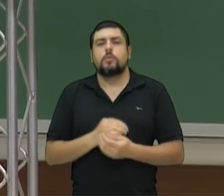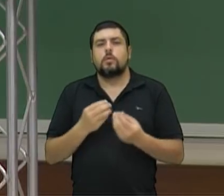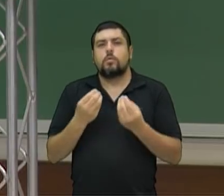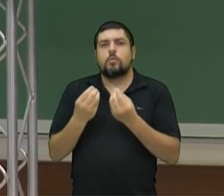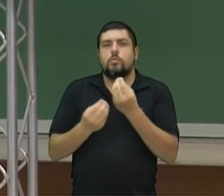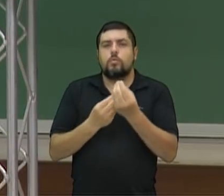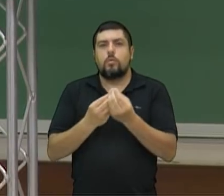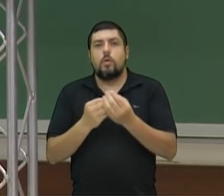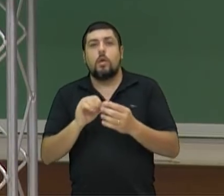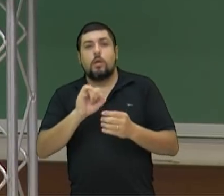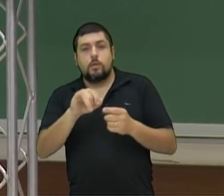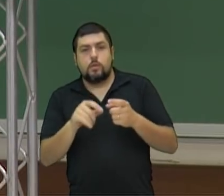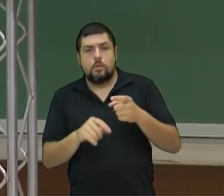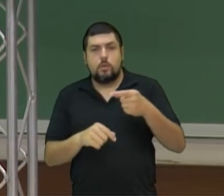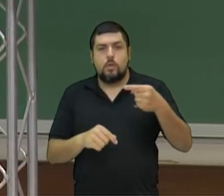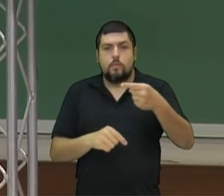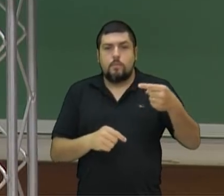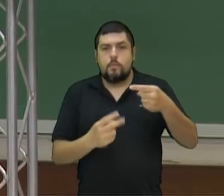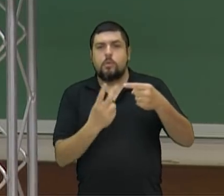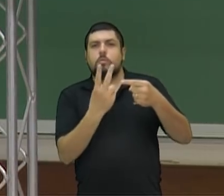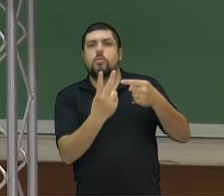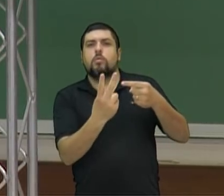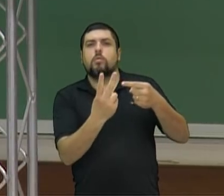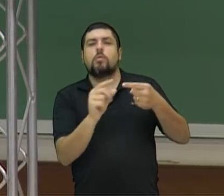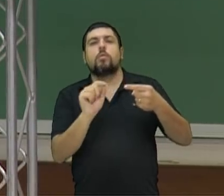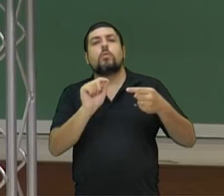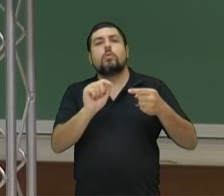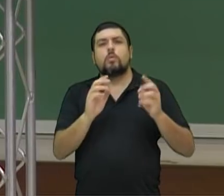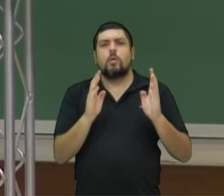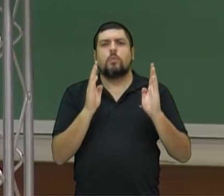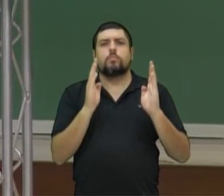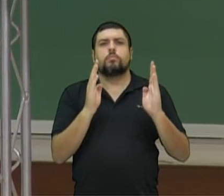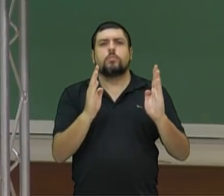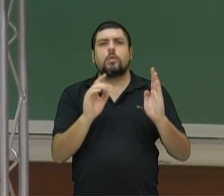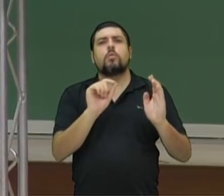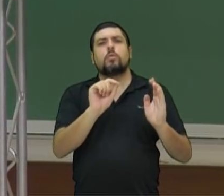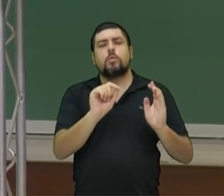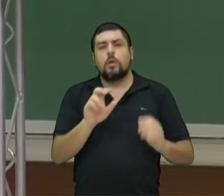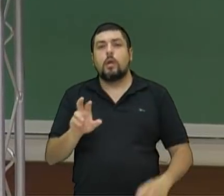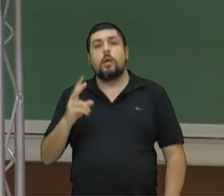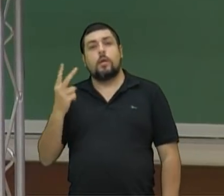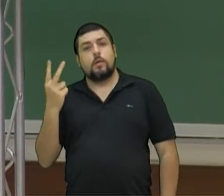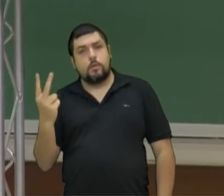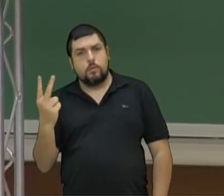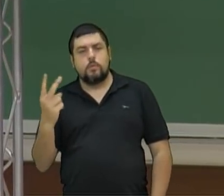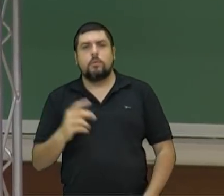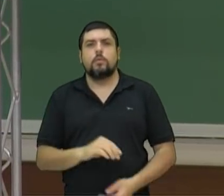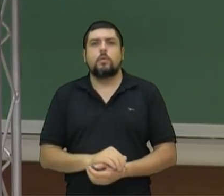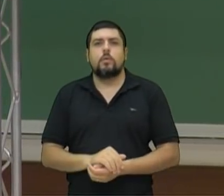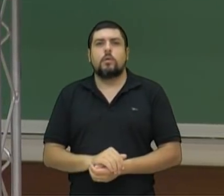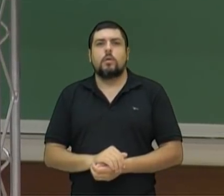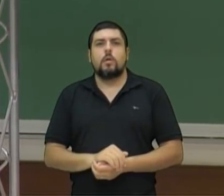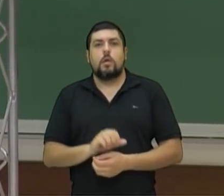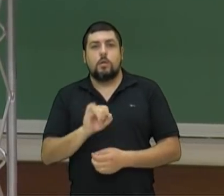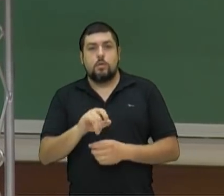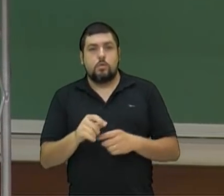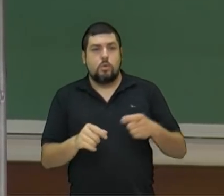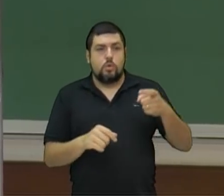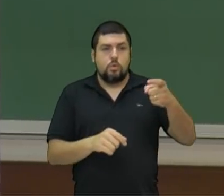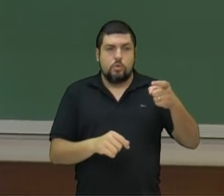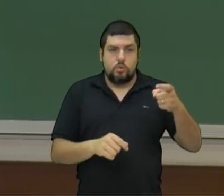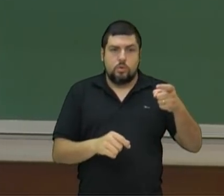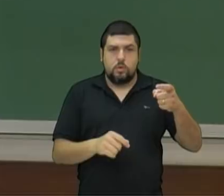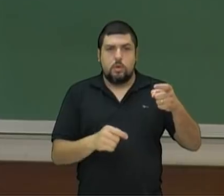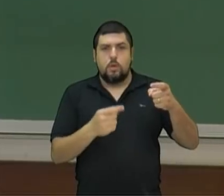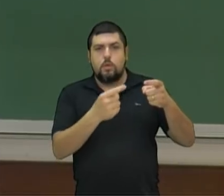2. Qual é o módulo de menos 2? O módulo de menos 2 é 2. Então, quando x vale menos 2, o